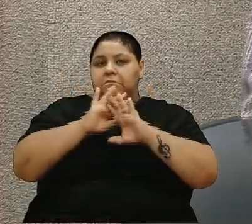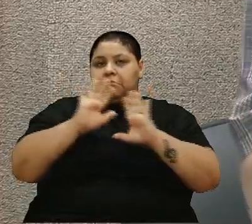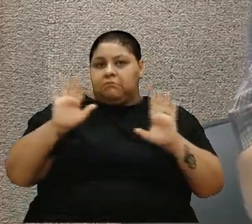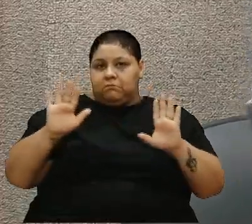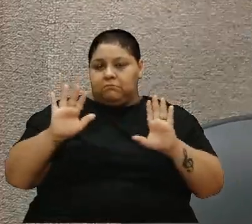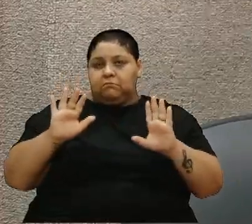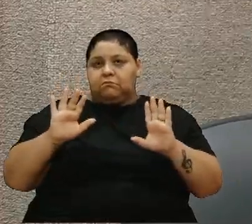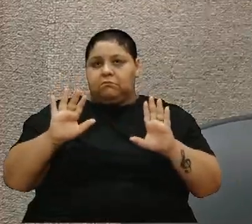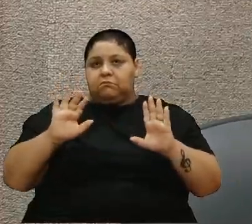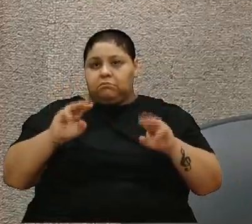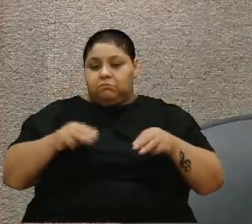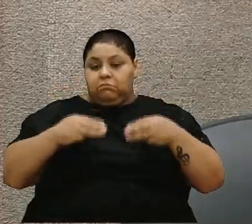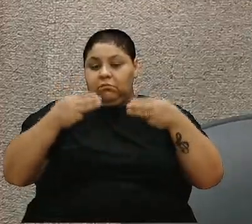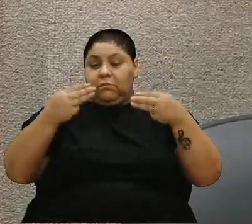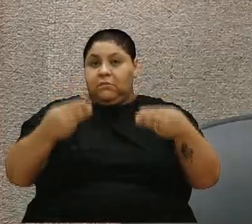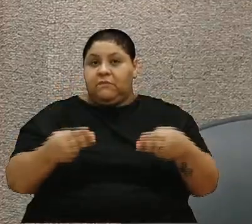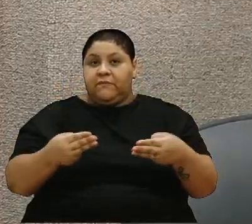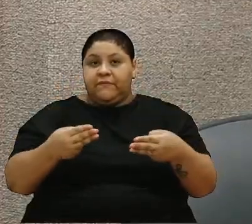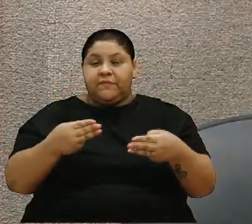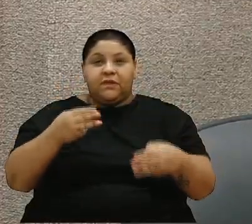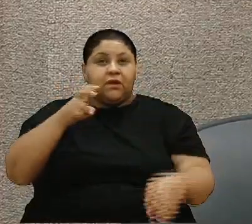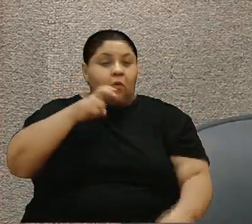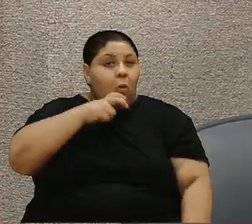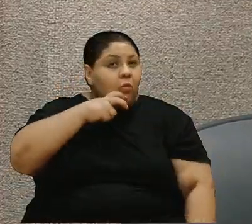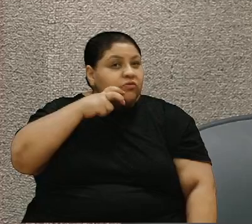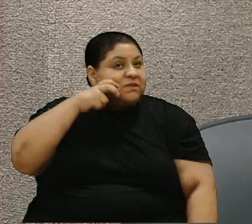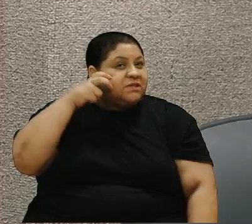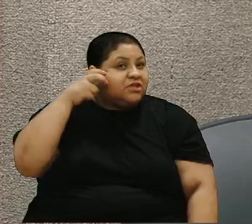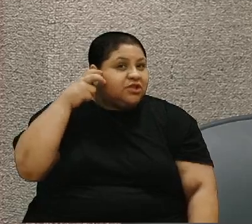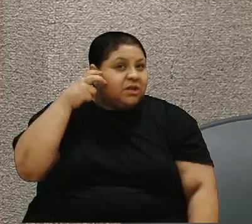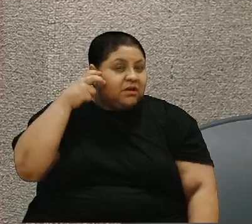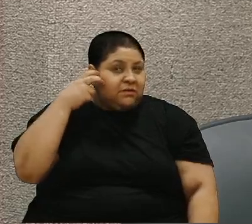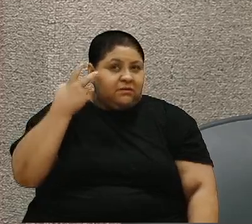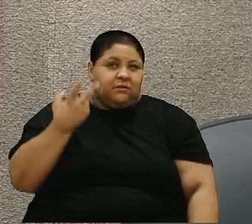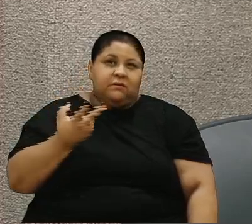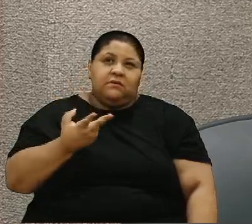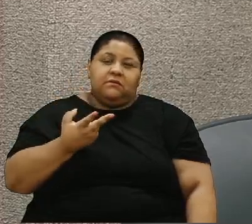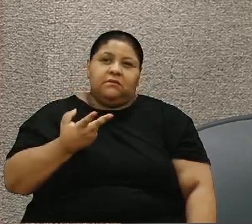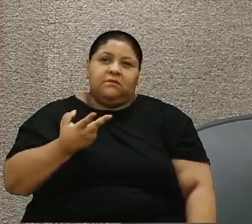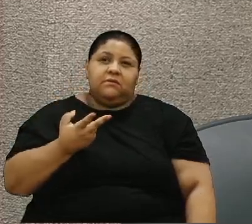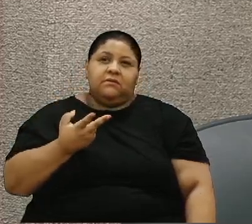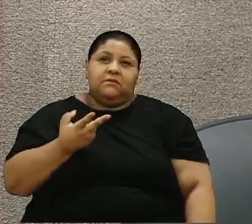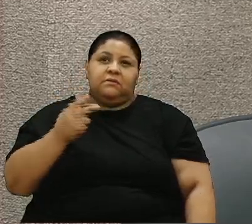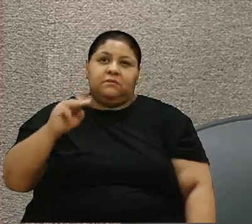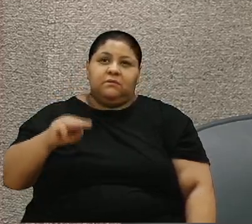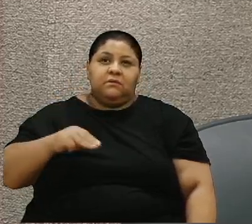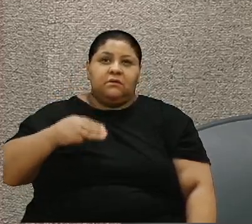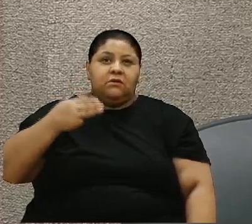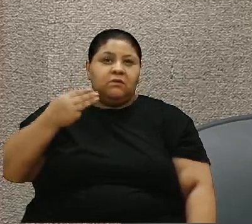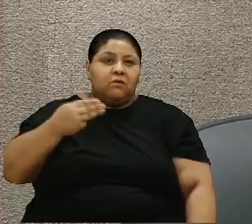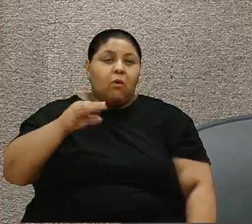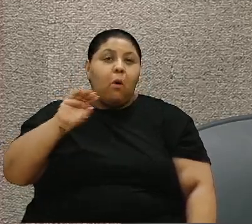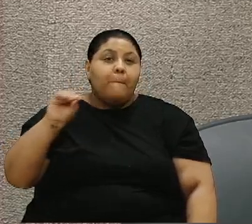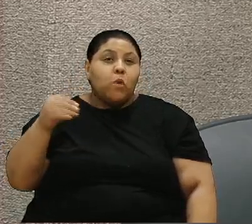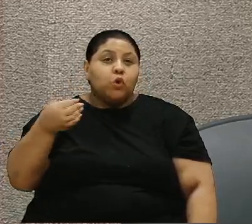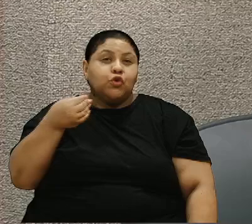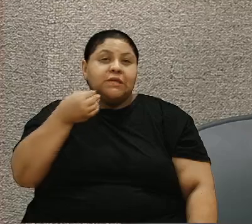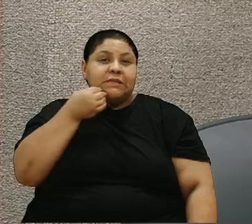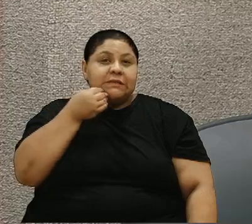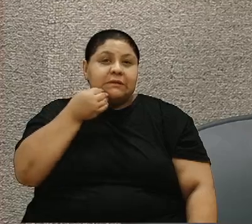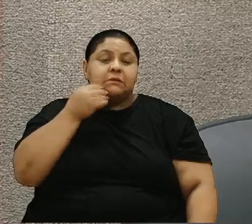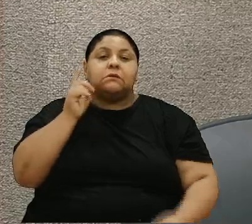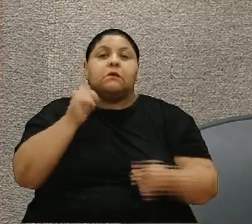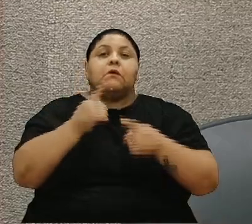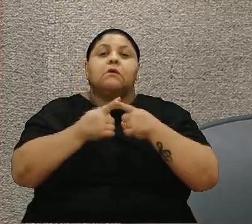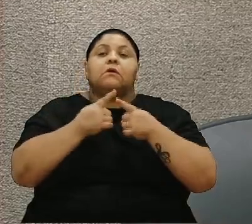A moção que tenta constranger é uma moção oportunista. Oportunista